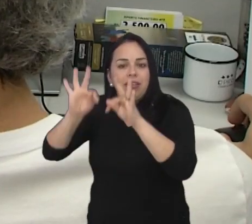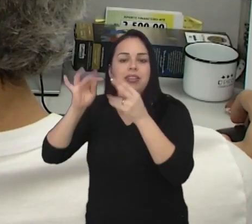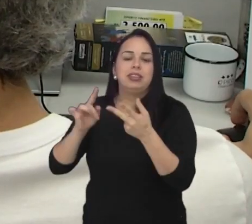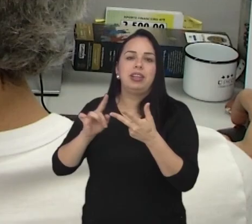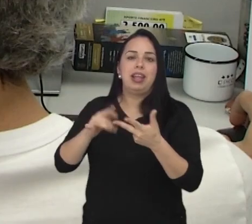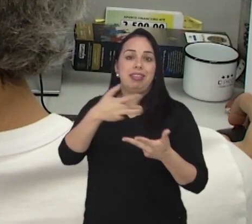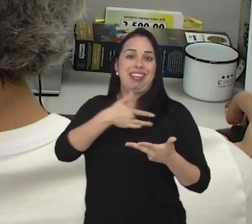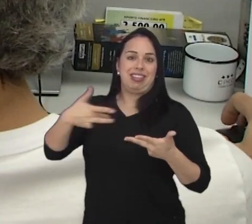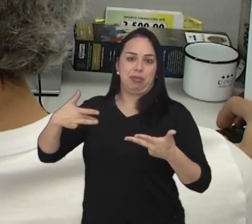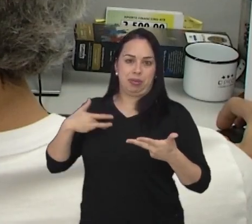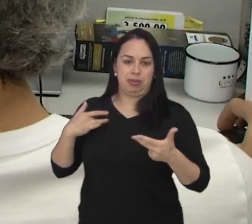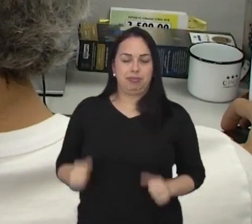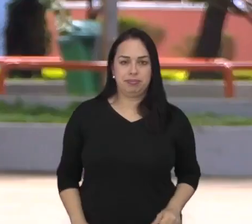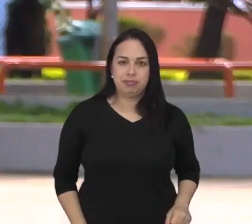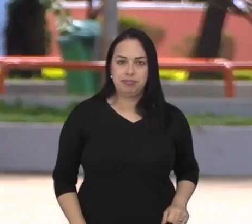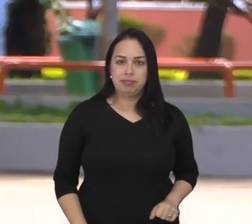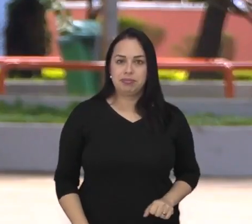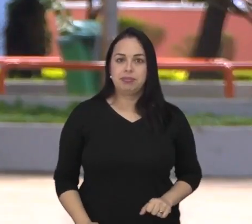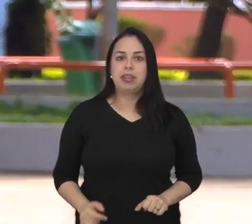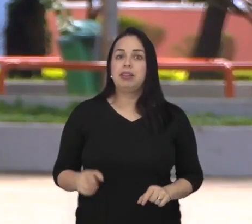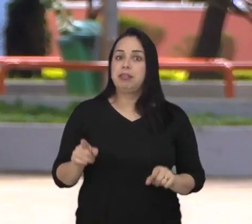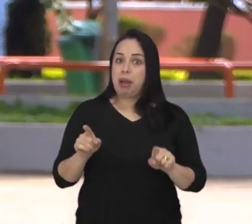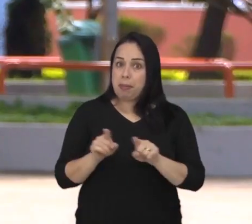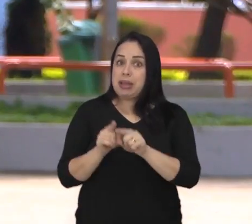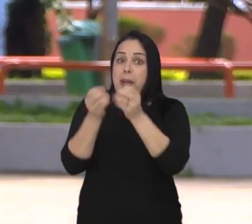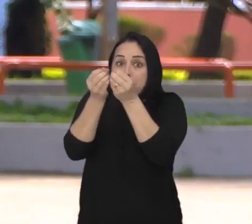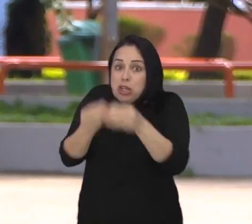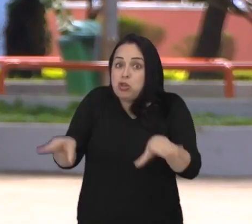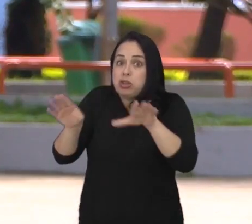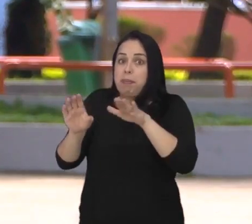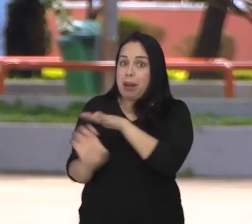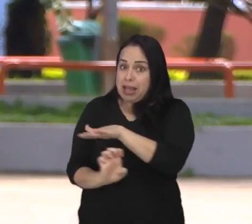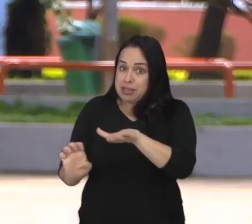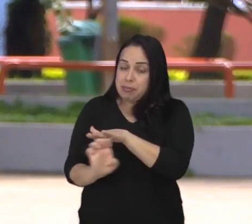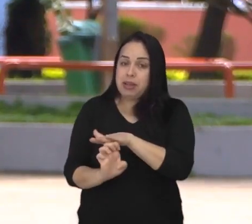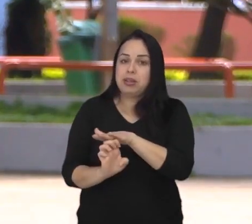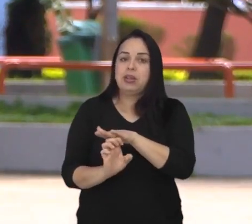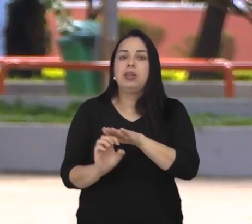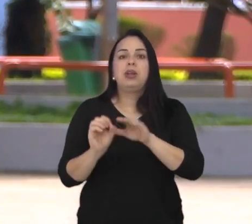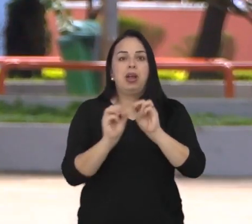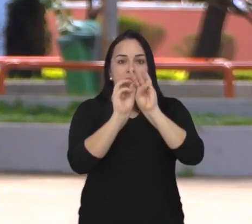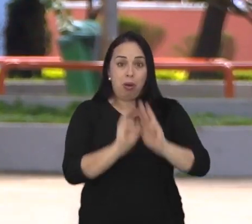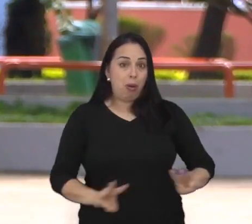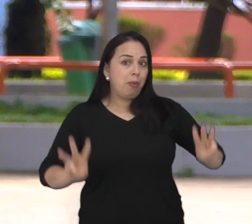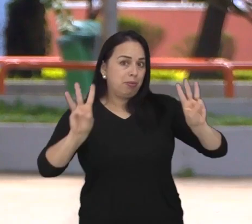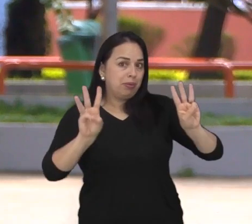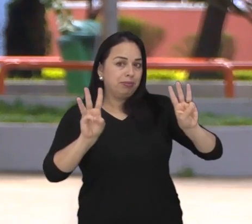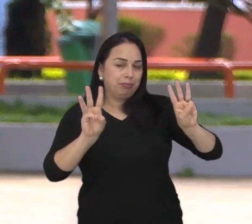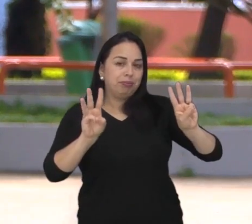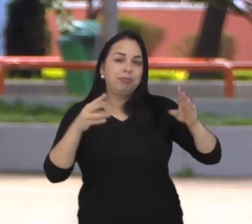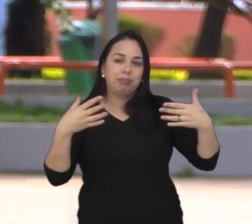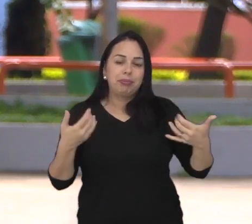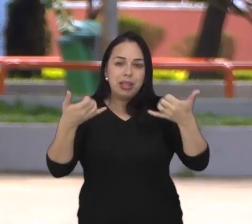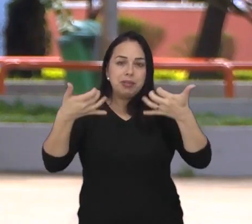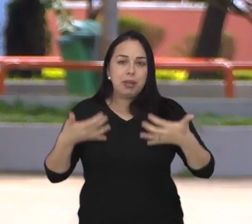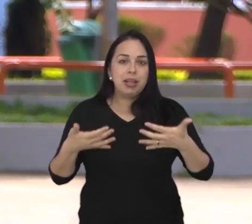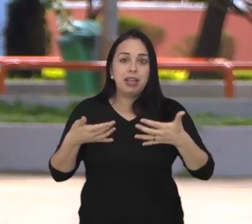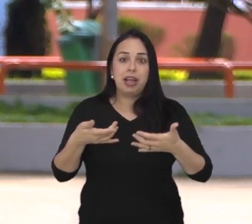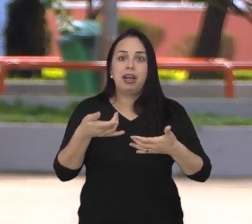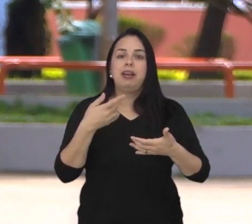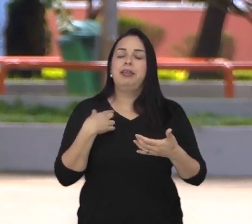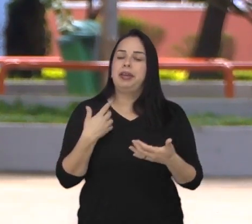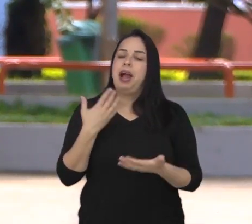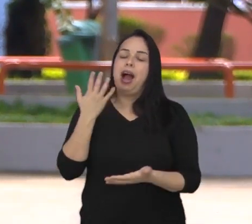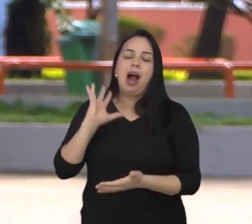da informação e saúde. O assédio também tem impacto para as empresas. Segundo estimativa da Organização Mundial